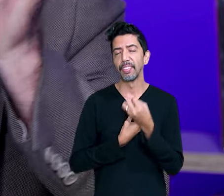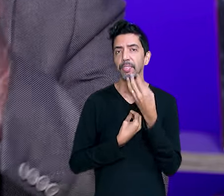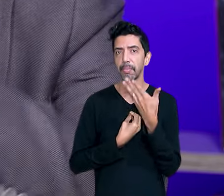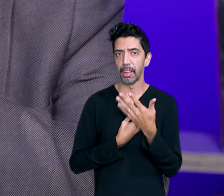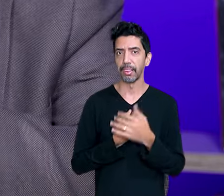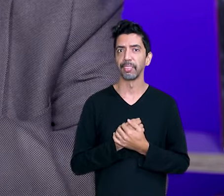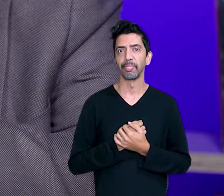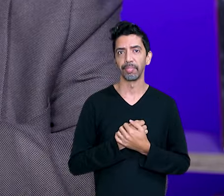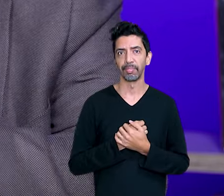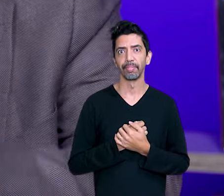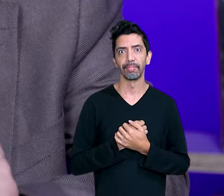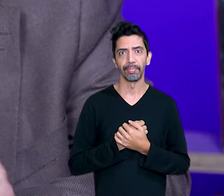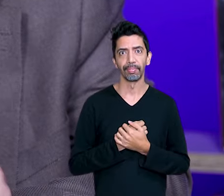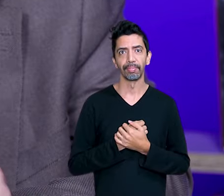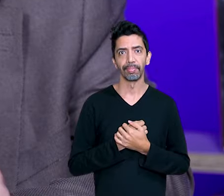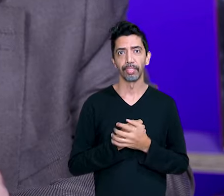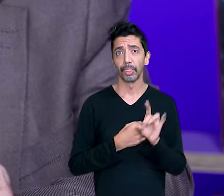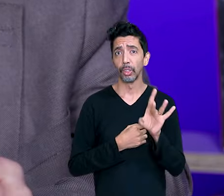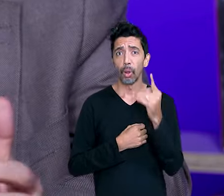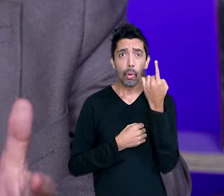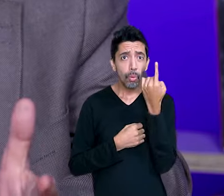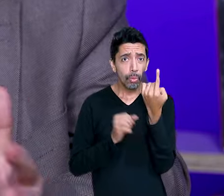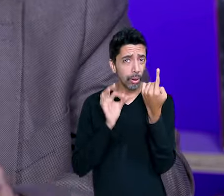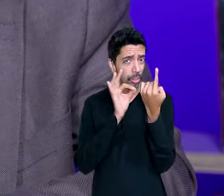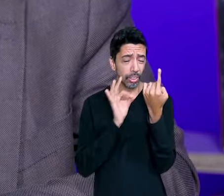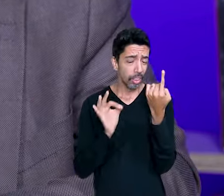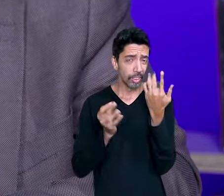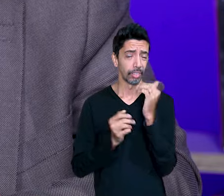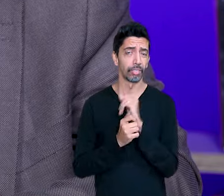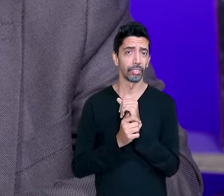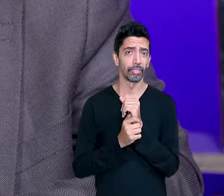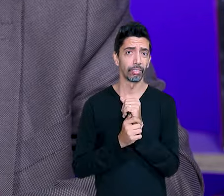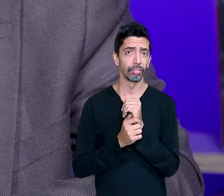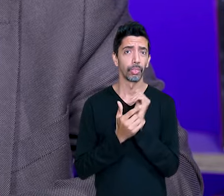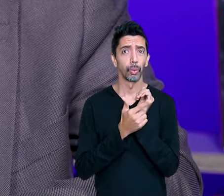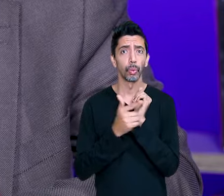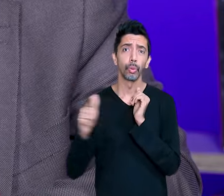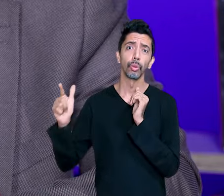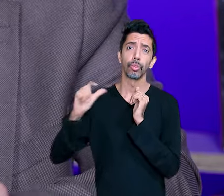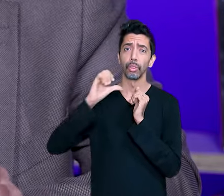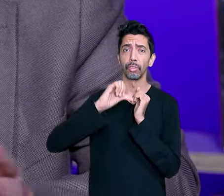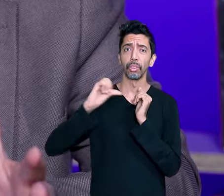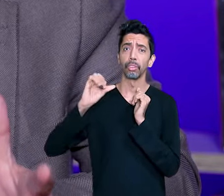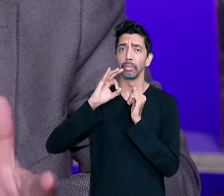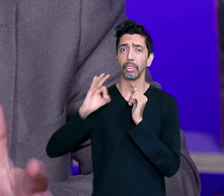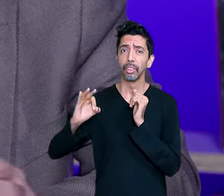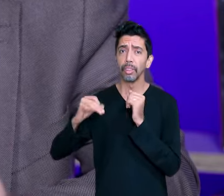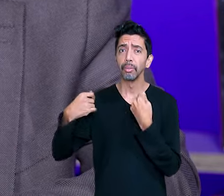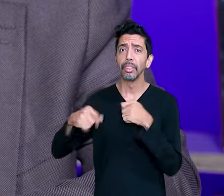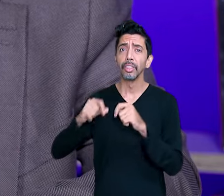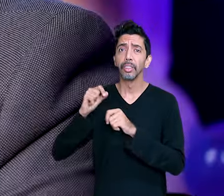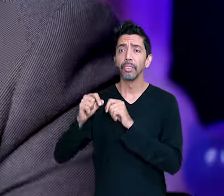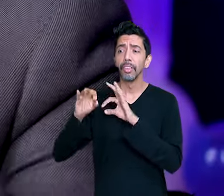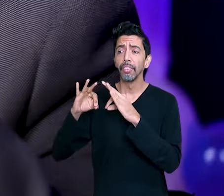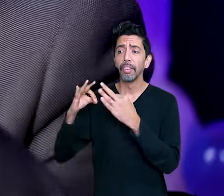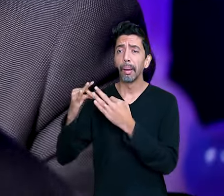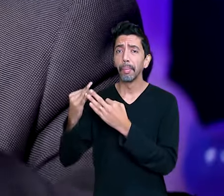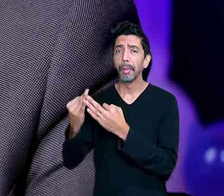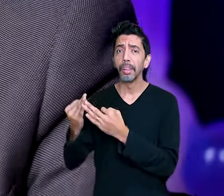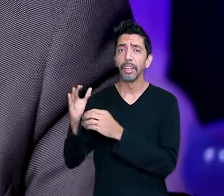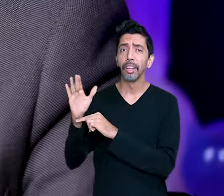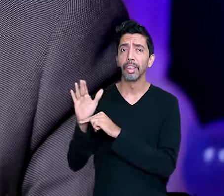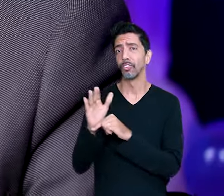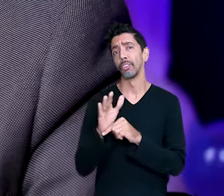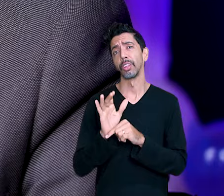dependentes financeiramente, só 1%. Os outros 99% dependem de parentes ou tem que continuar trabalhando. Qual a